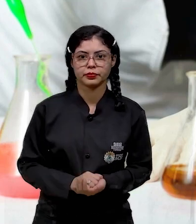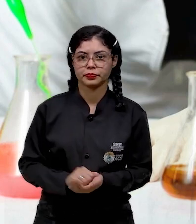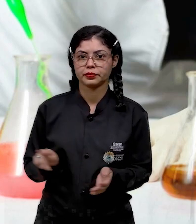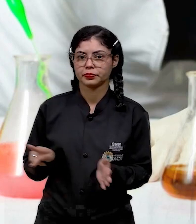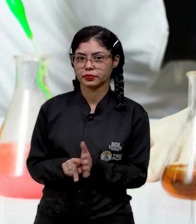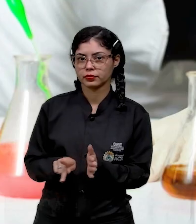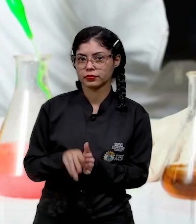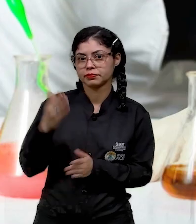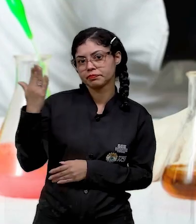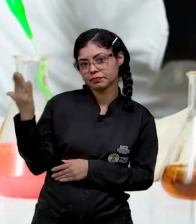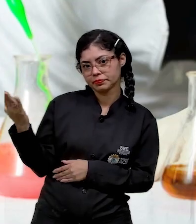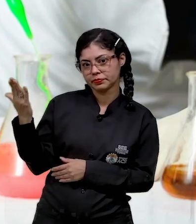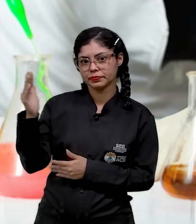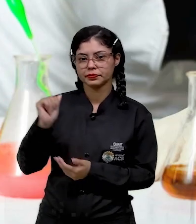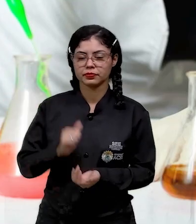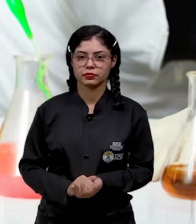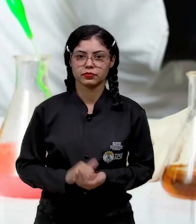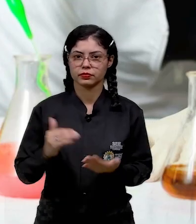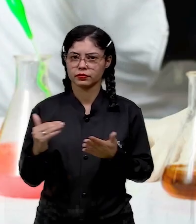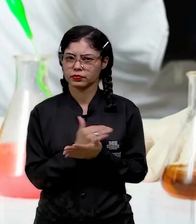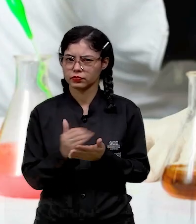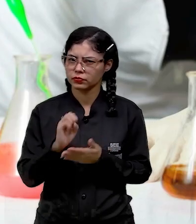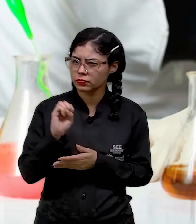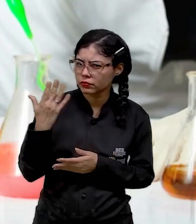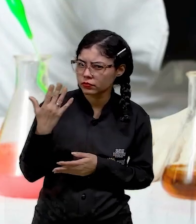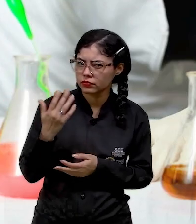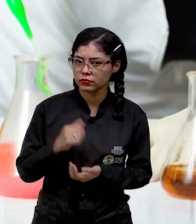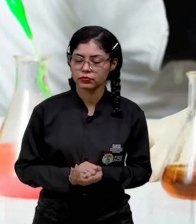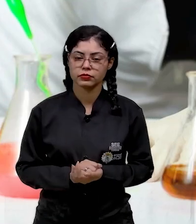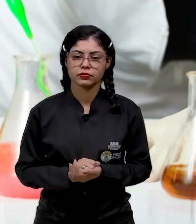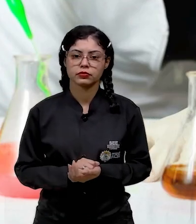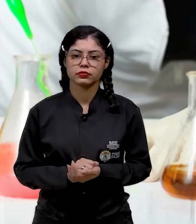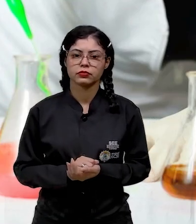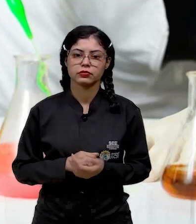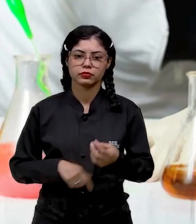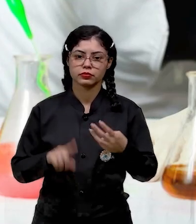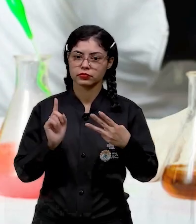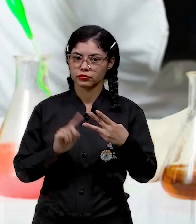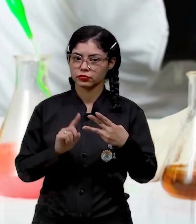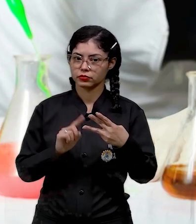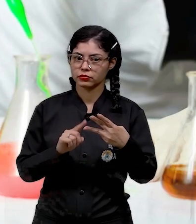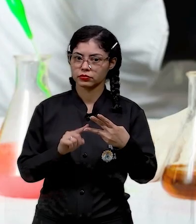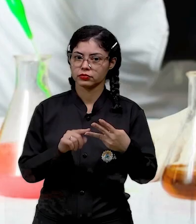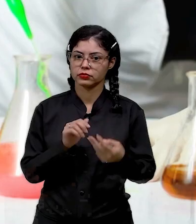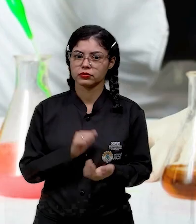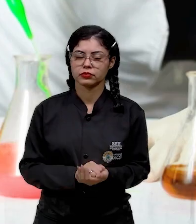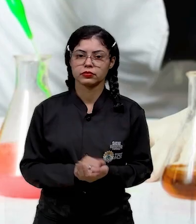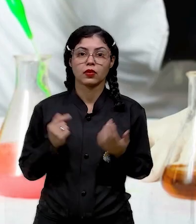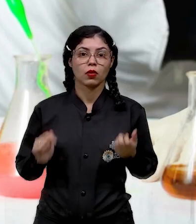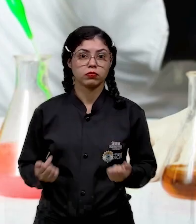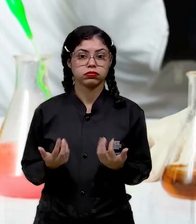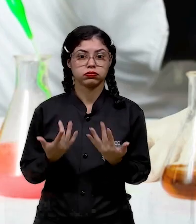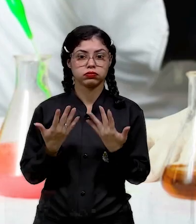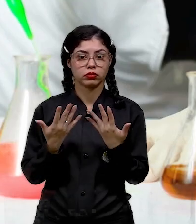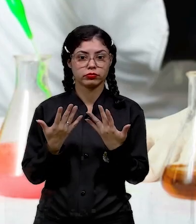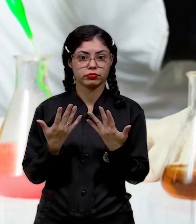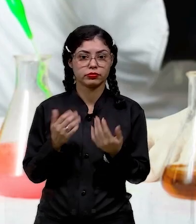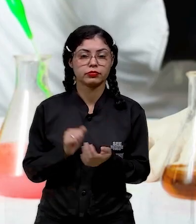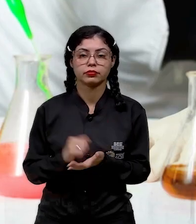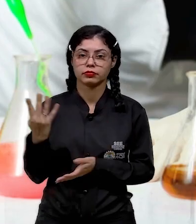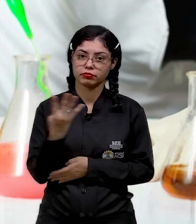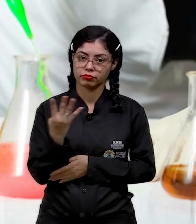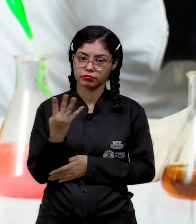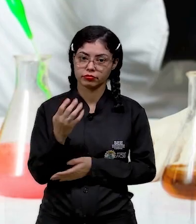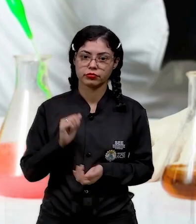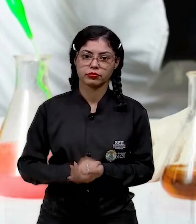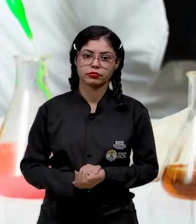ó, tem alguma coisa acontecendo, hein? Alternativa 3, ferver água. A 4,